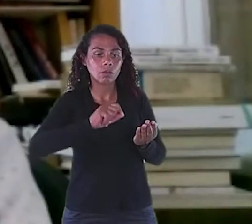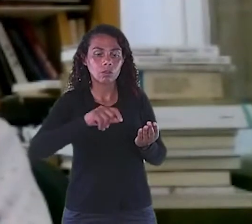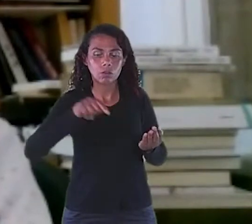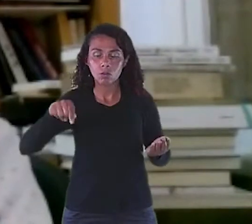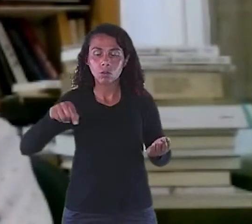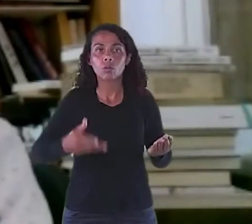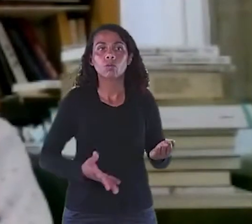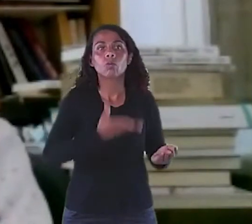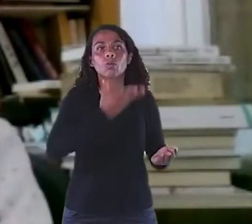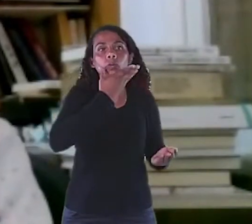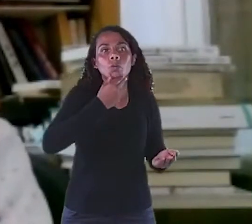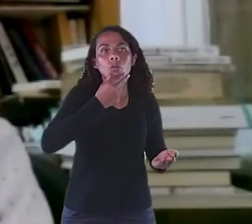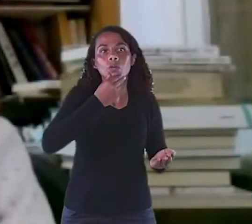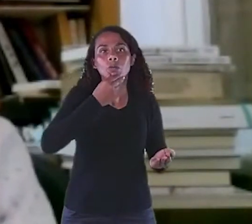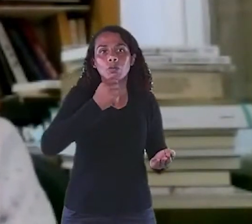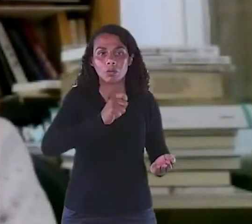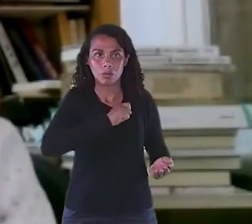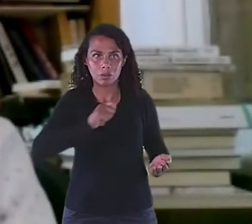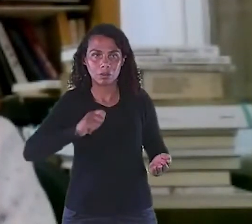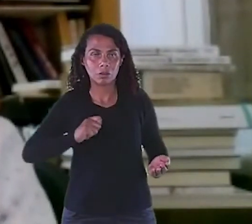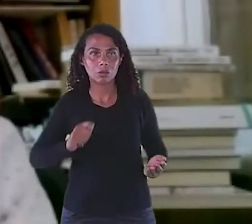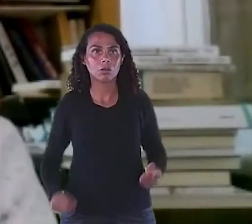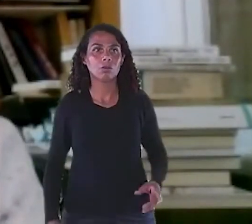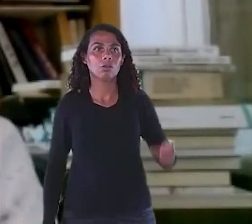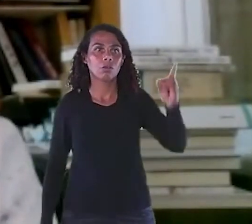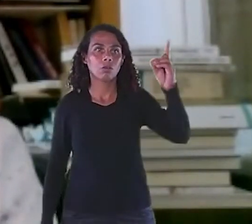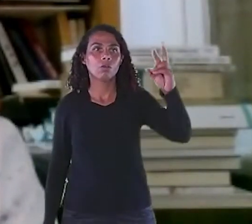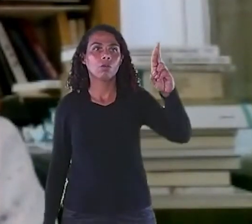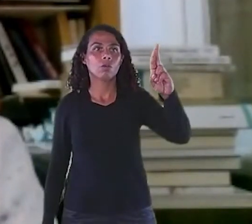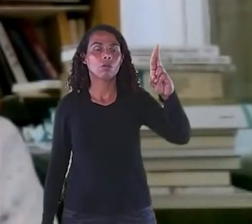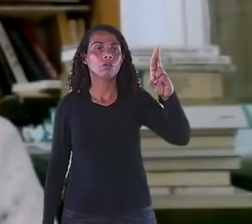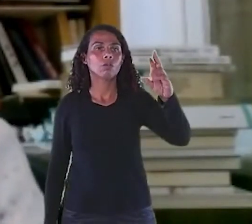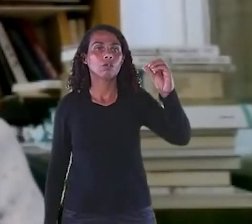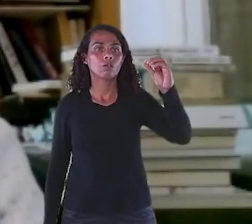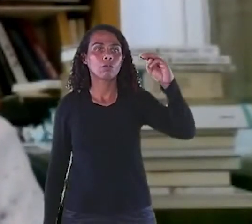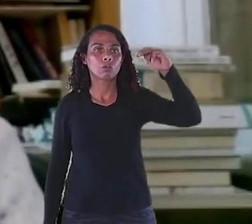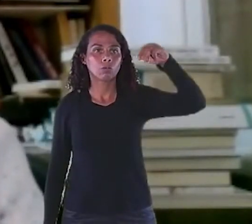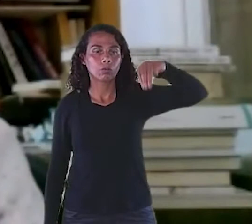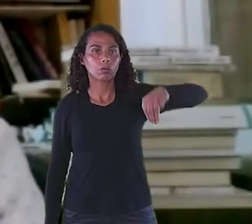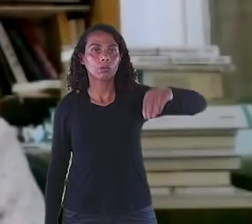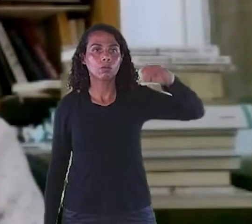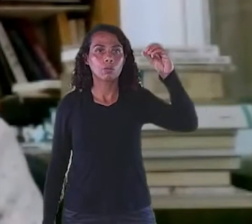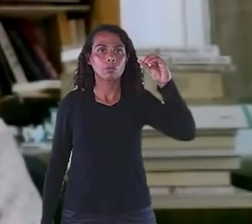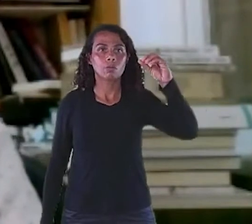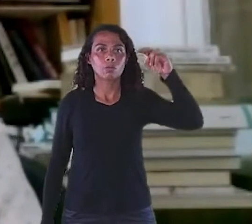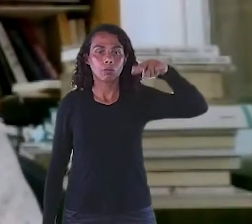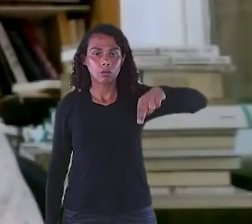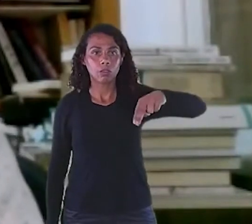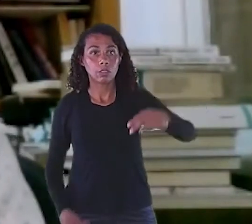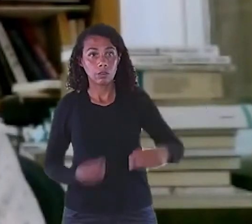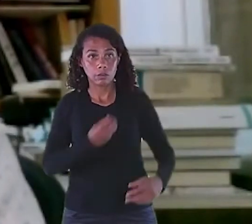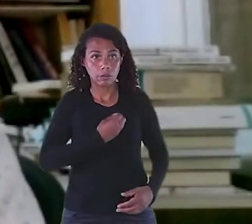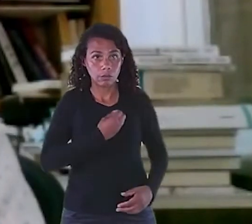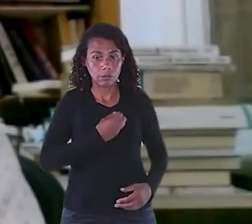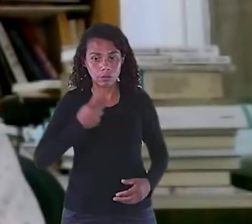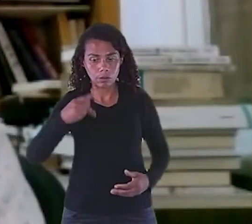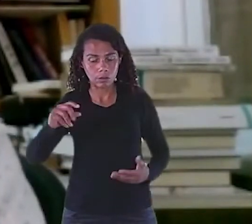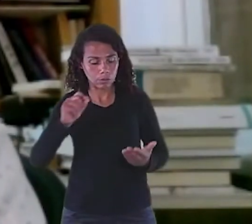fundamental na minha vida e de tanta gente, né? E que é uma experiência diferente de você escrever sobre Jamil